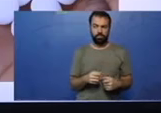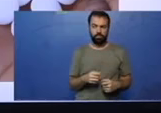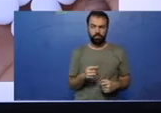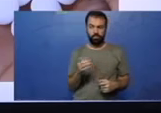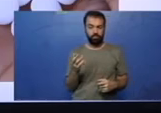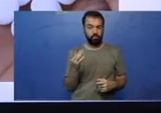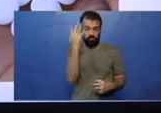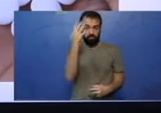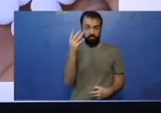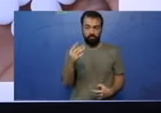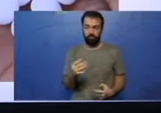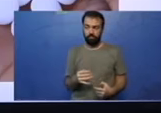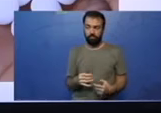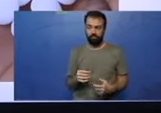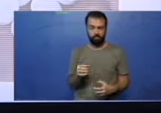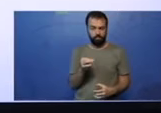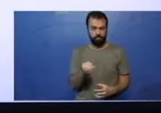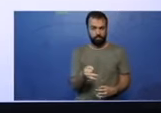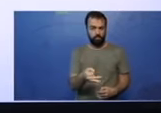de naftalina.